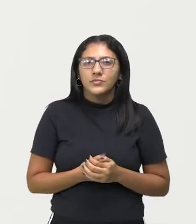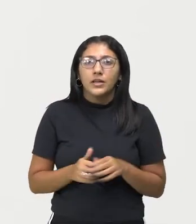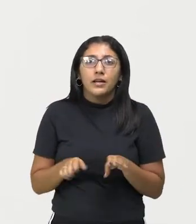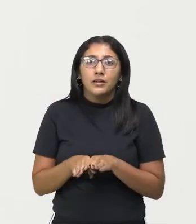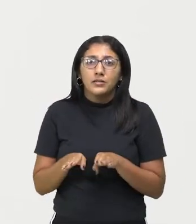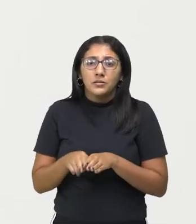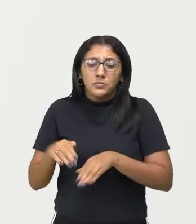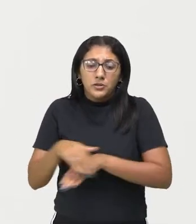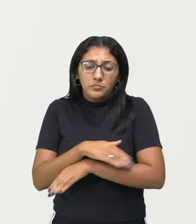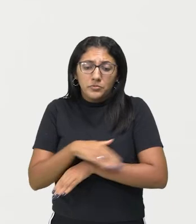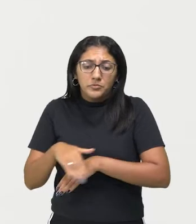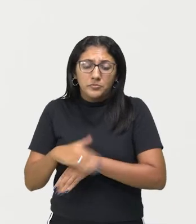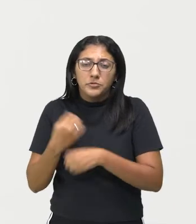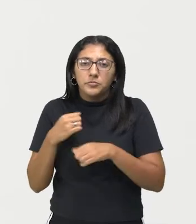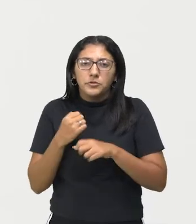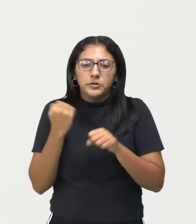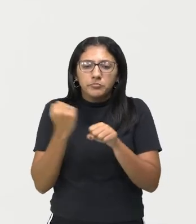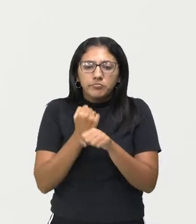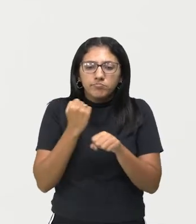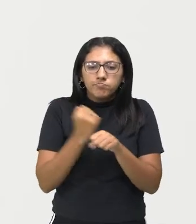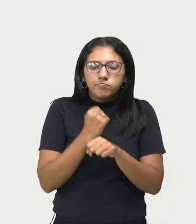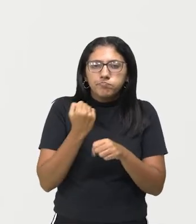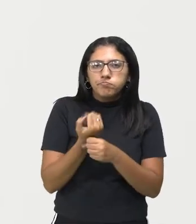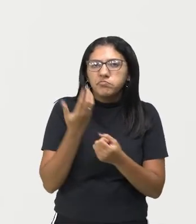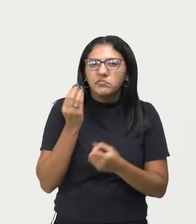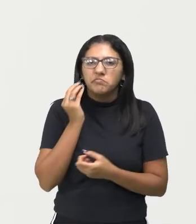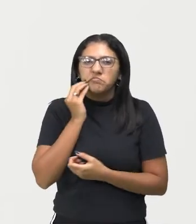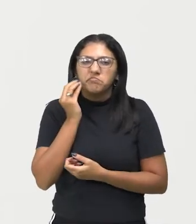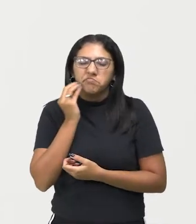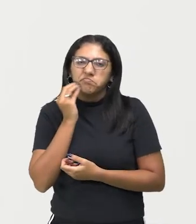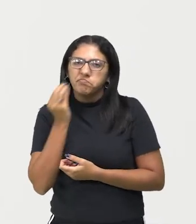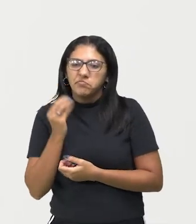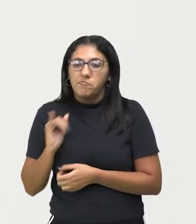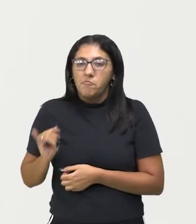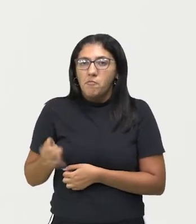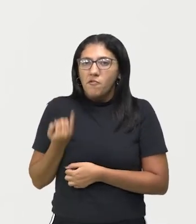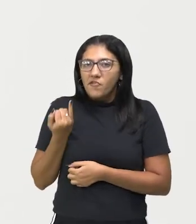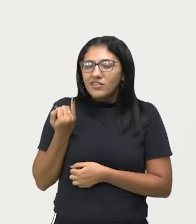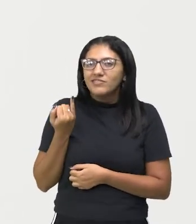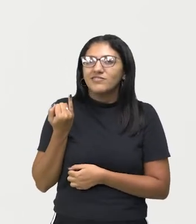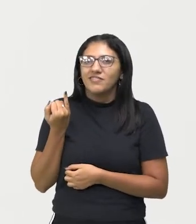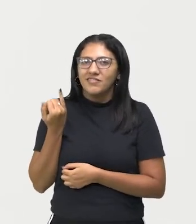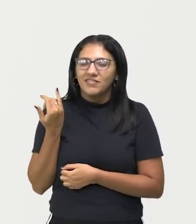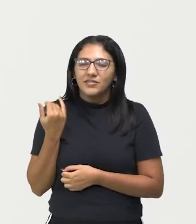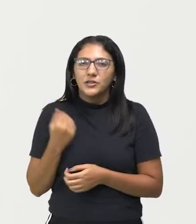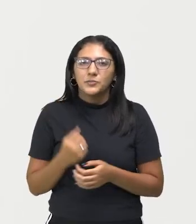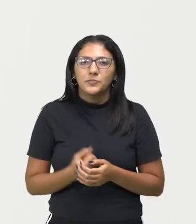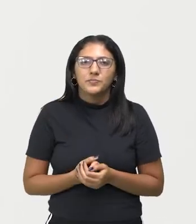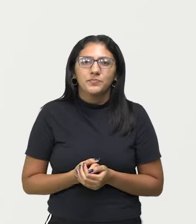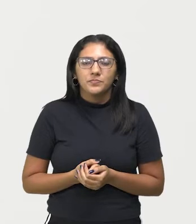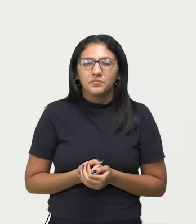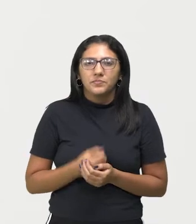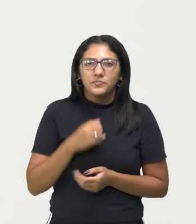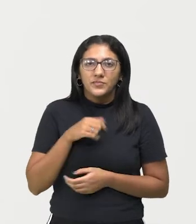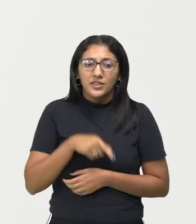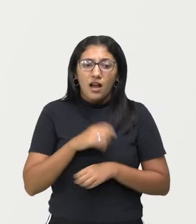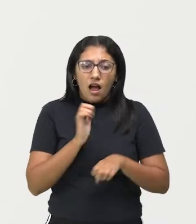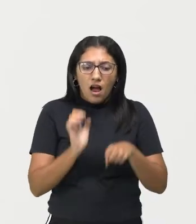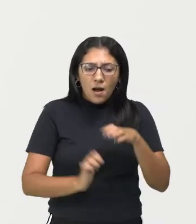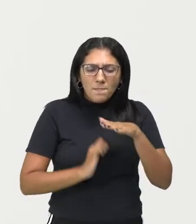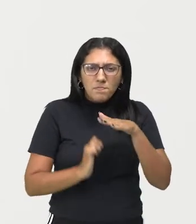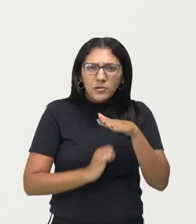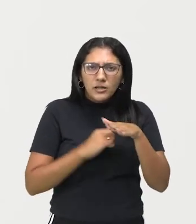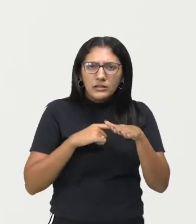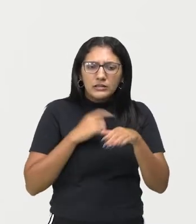por novas pessoas que vão ali buscar algum tipo de beneficiamento quando a concessionária, a empresa que está